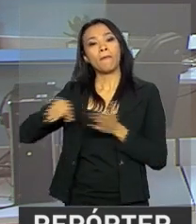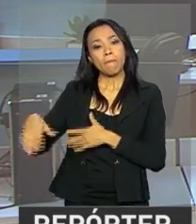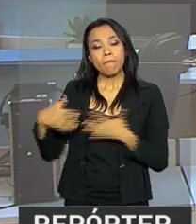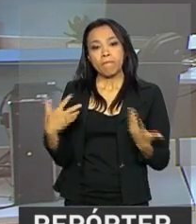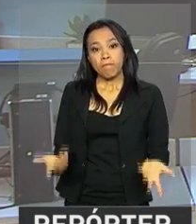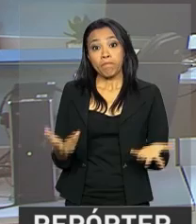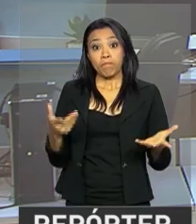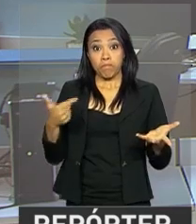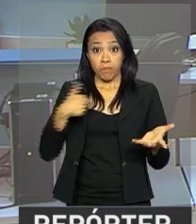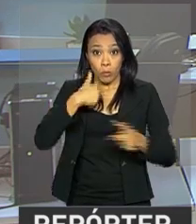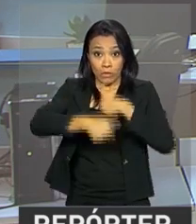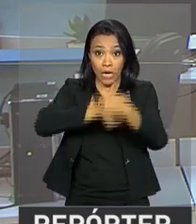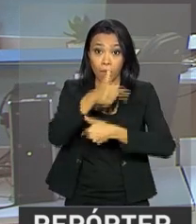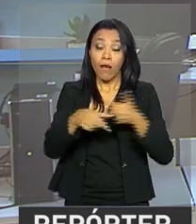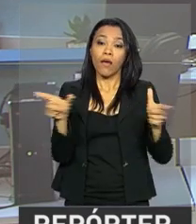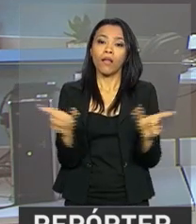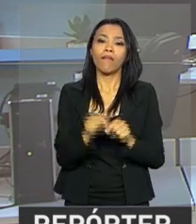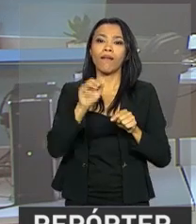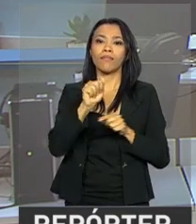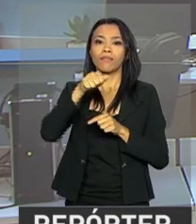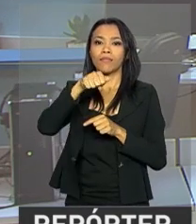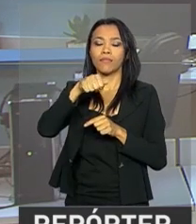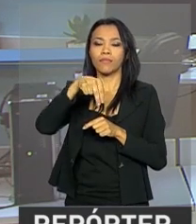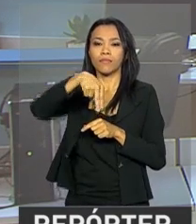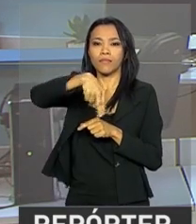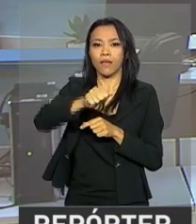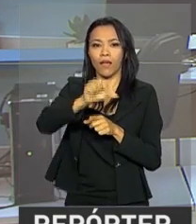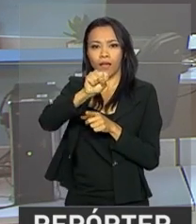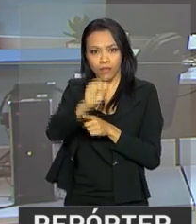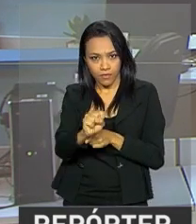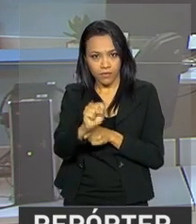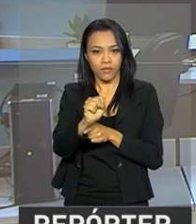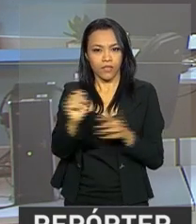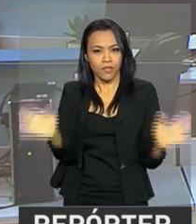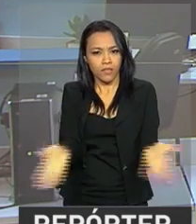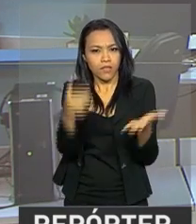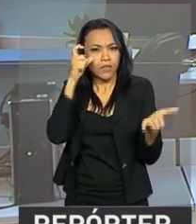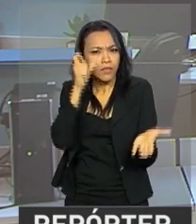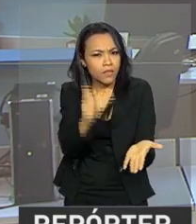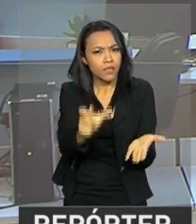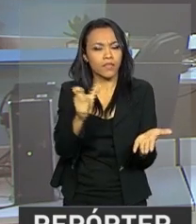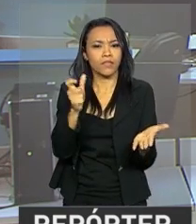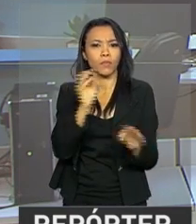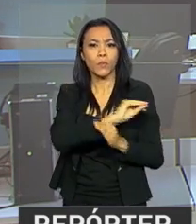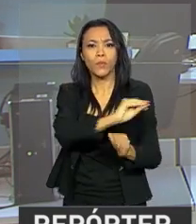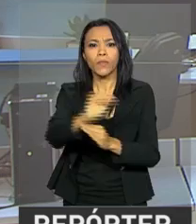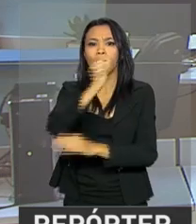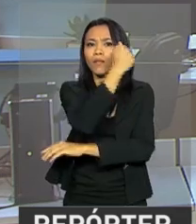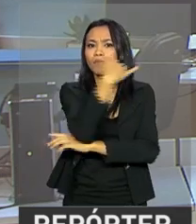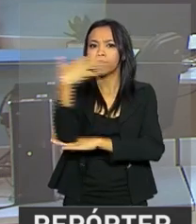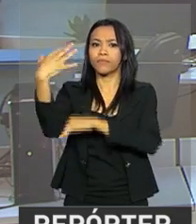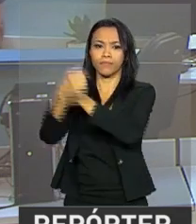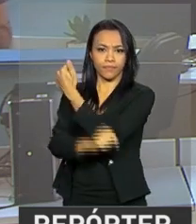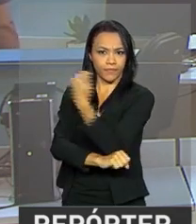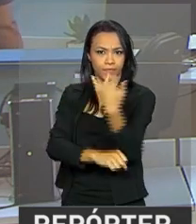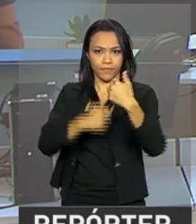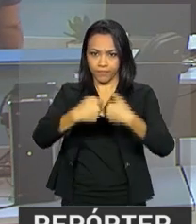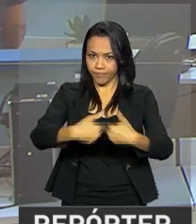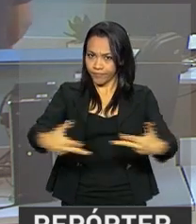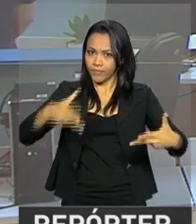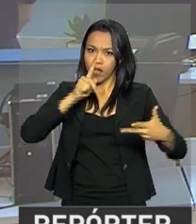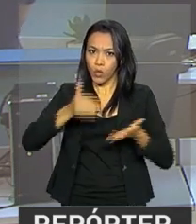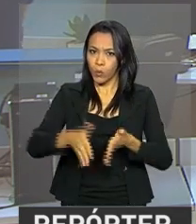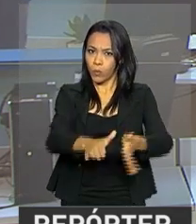nasa está ajudando a despertar o interesse de estudantes brasileiros pela preservação ambiental professores da rede pública